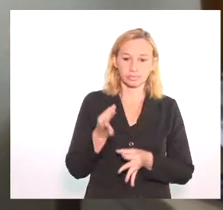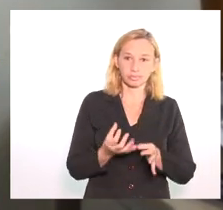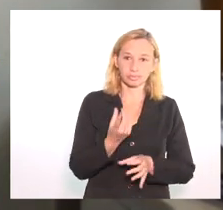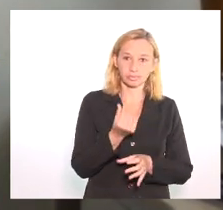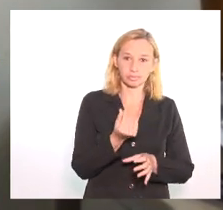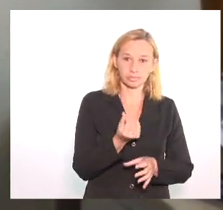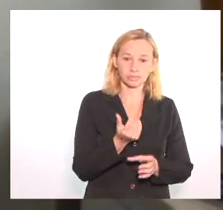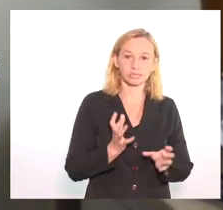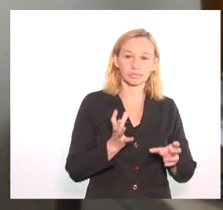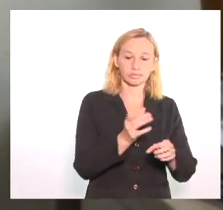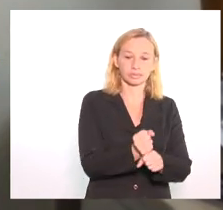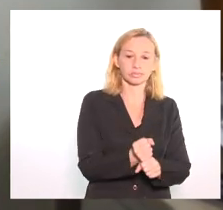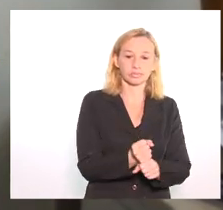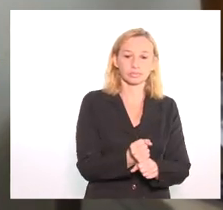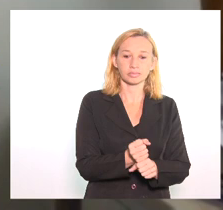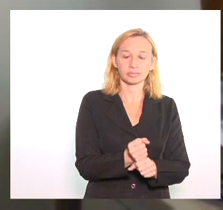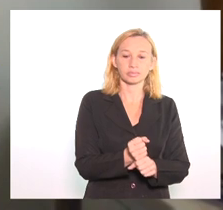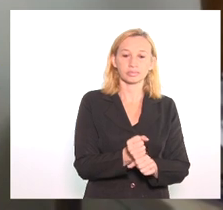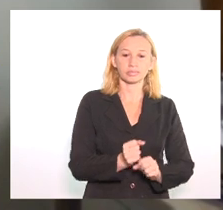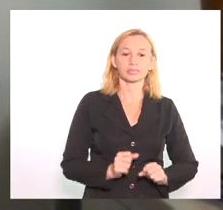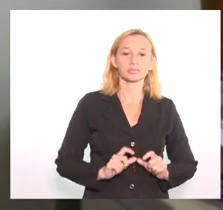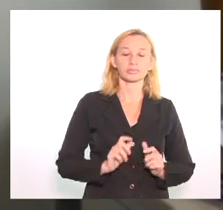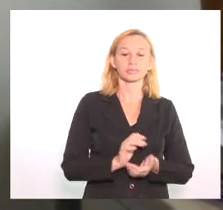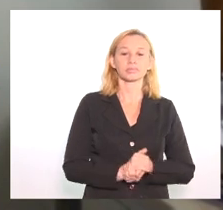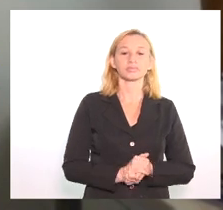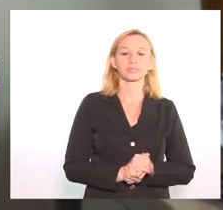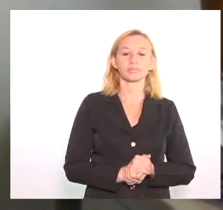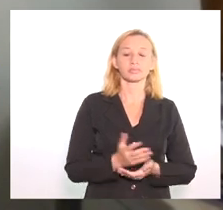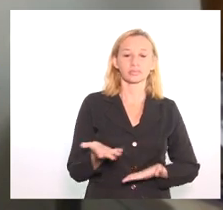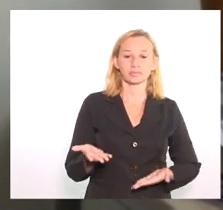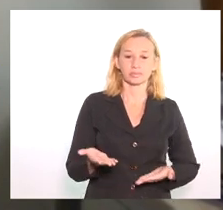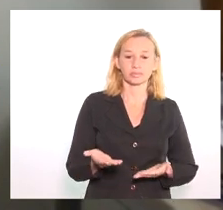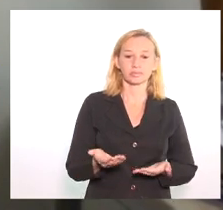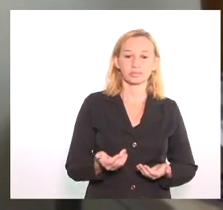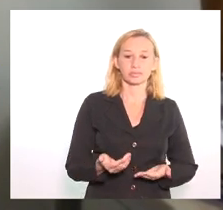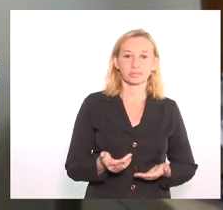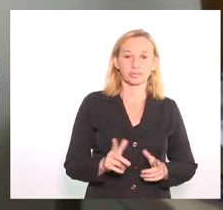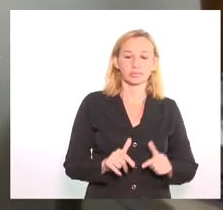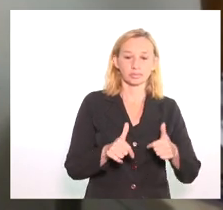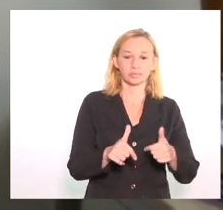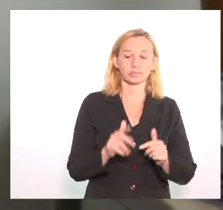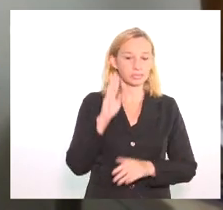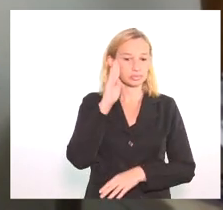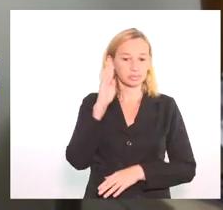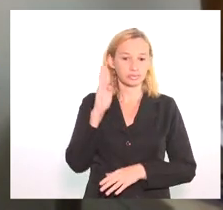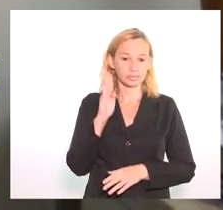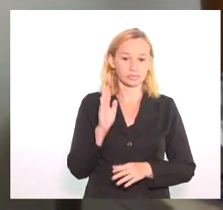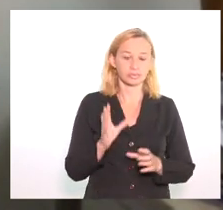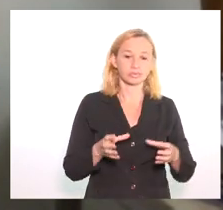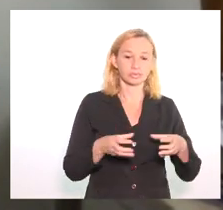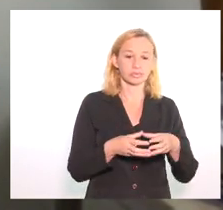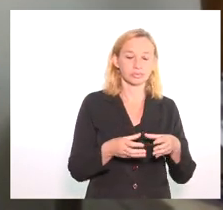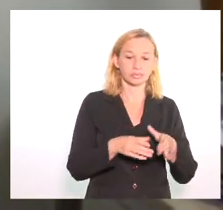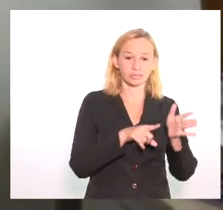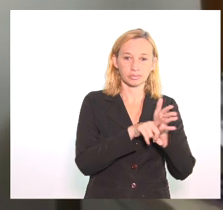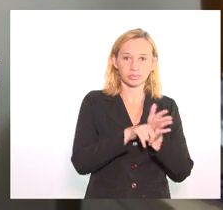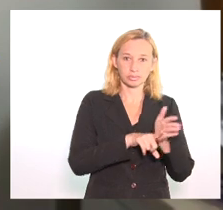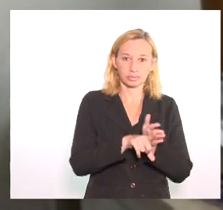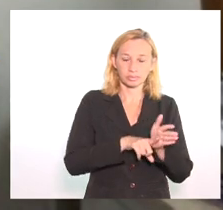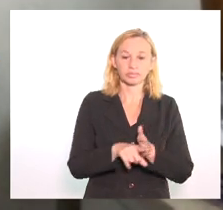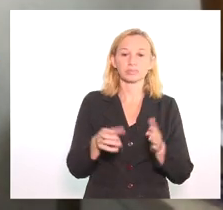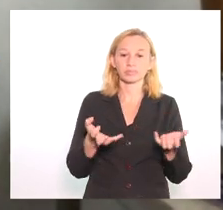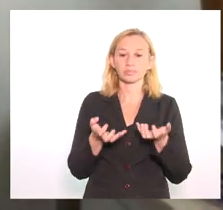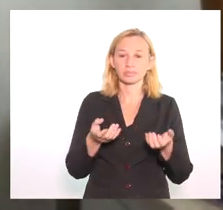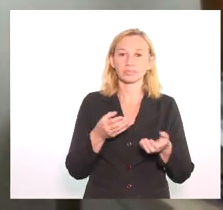participar ativamente também da CPI, porque ele faz parte dos órgãos de fiscalização. Então, eu queria